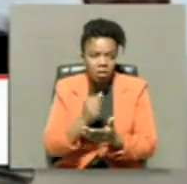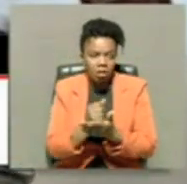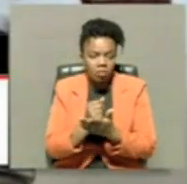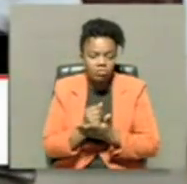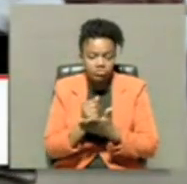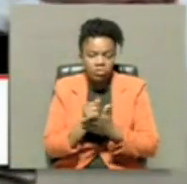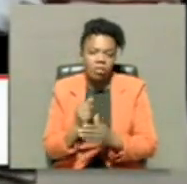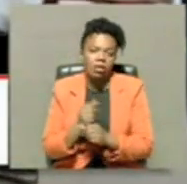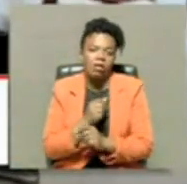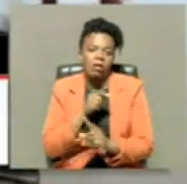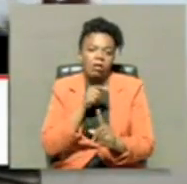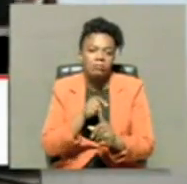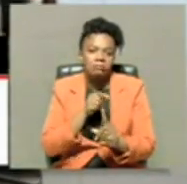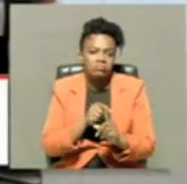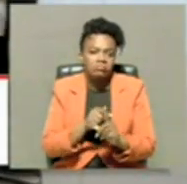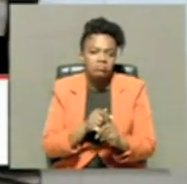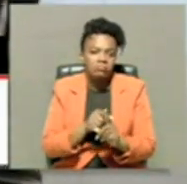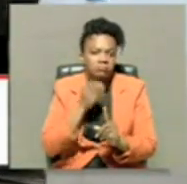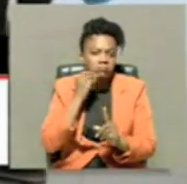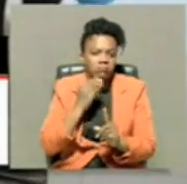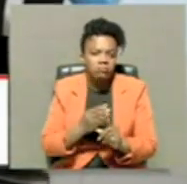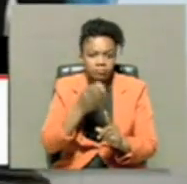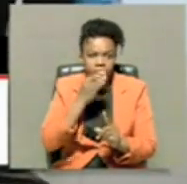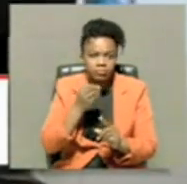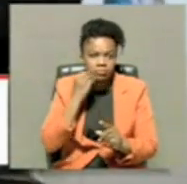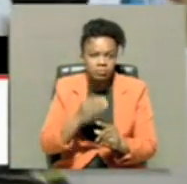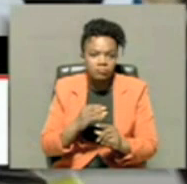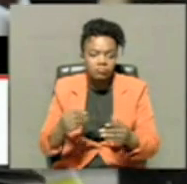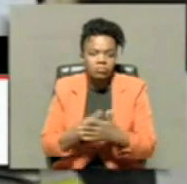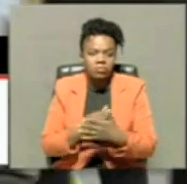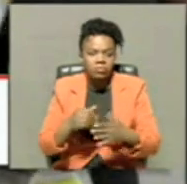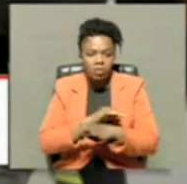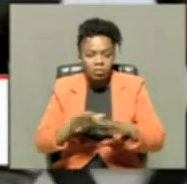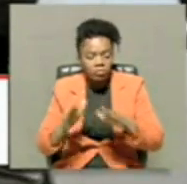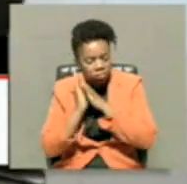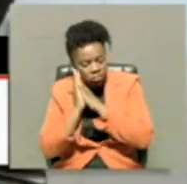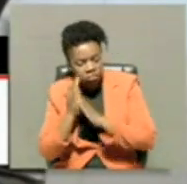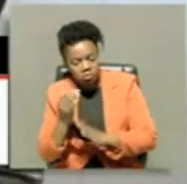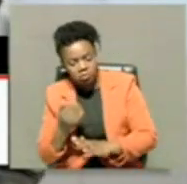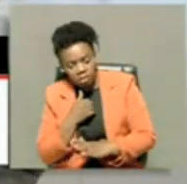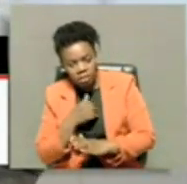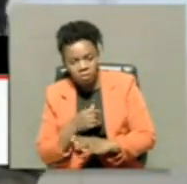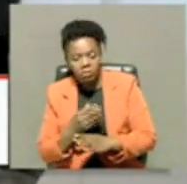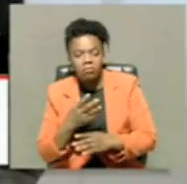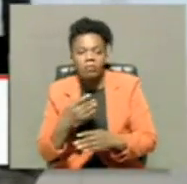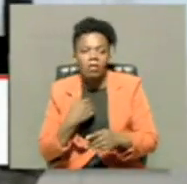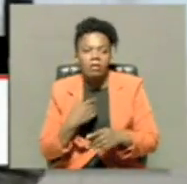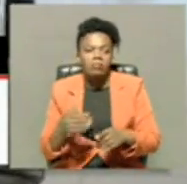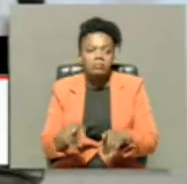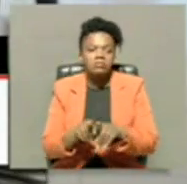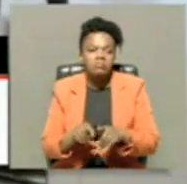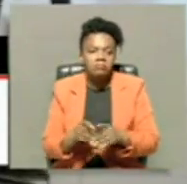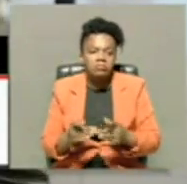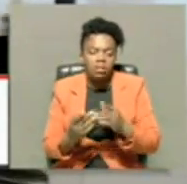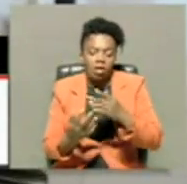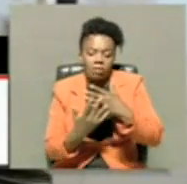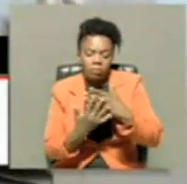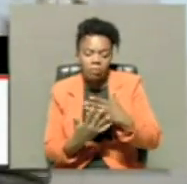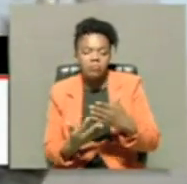equipamentos médicos enviados pelo Ministério da Saúde. Estamos a falar de novas camas, estamos a falar de bancos de sangue, estamos a falar de